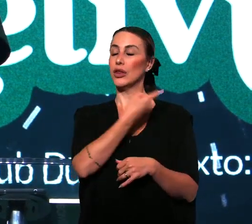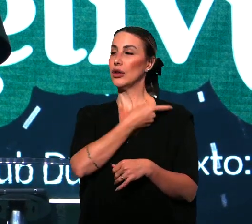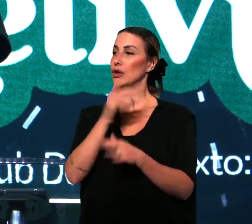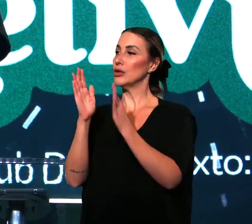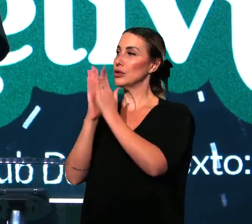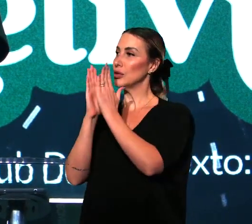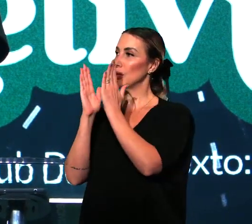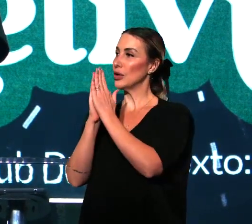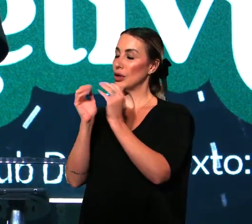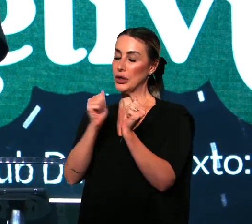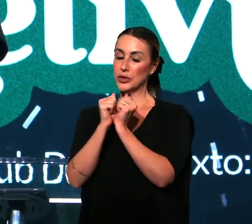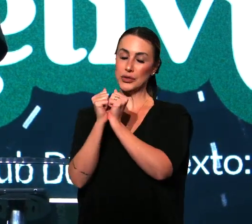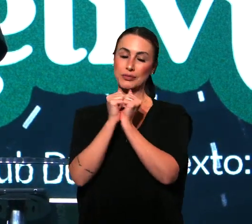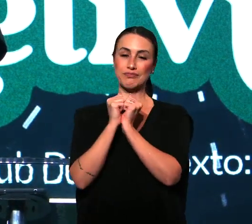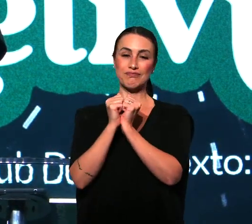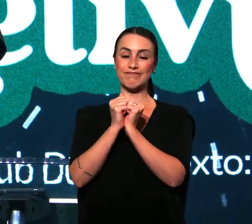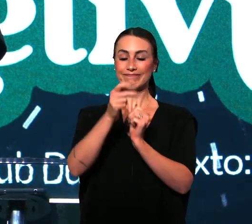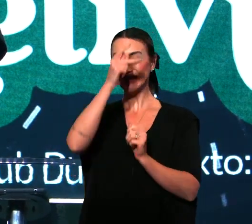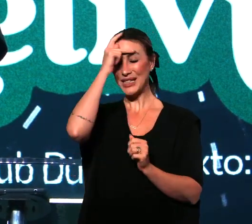Tem gente muito machucada,